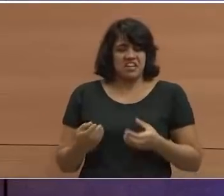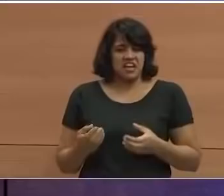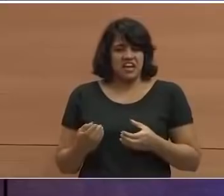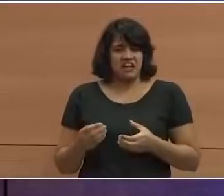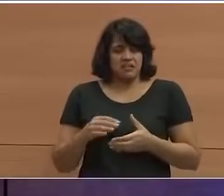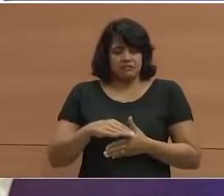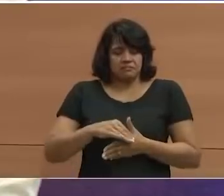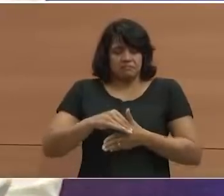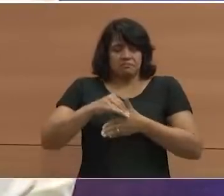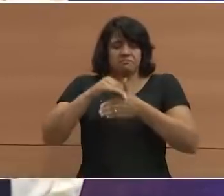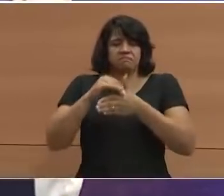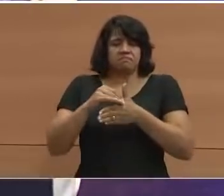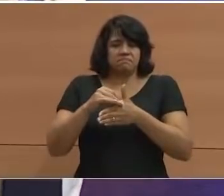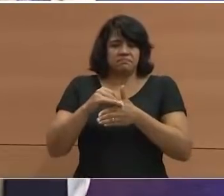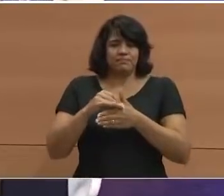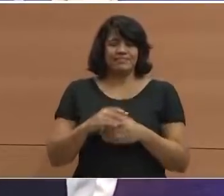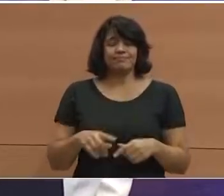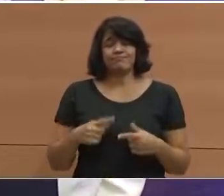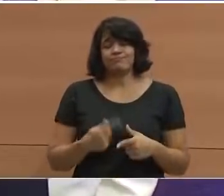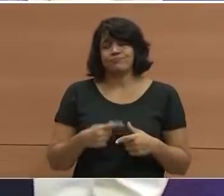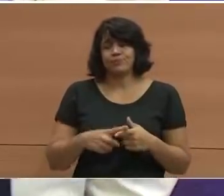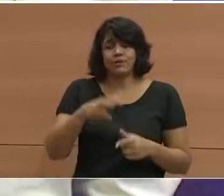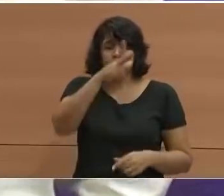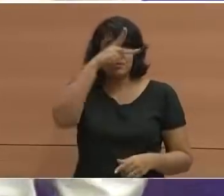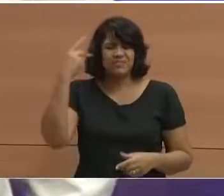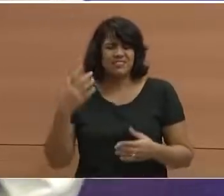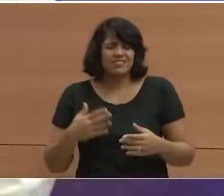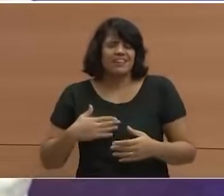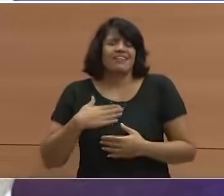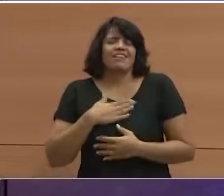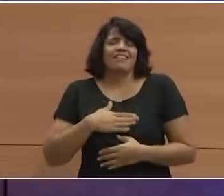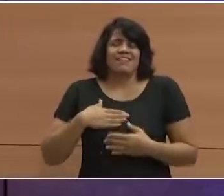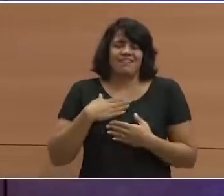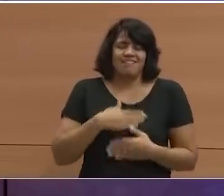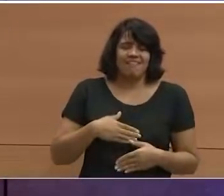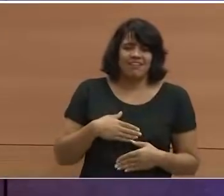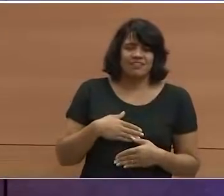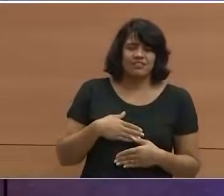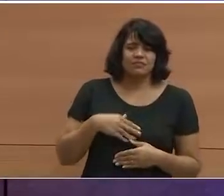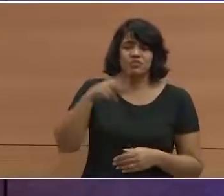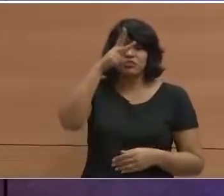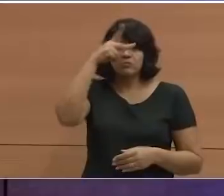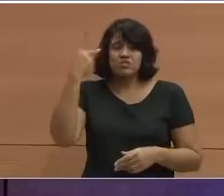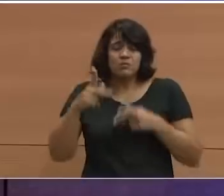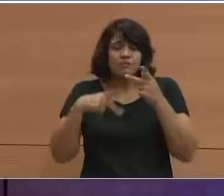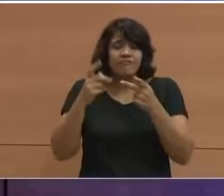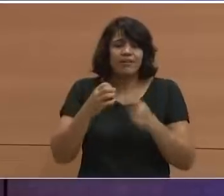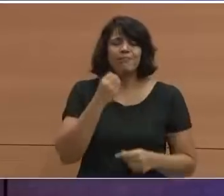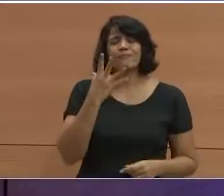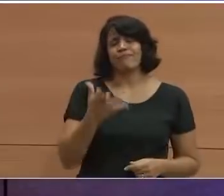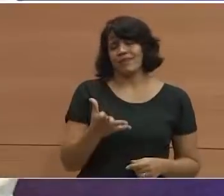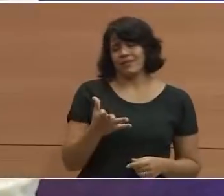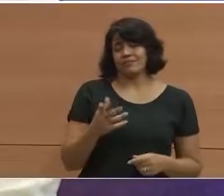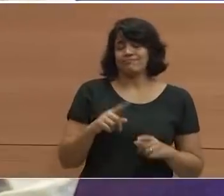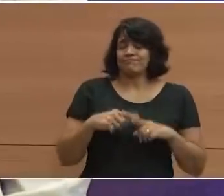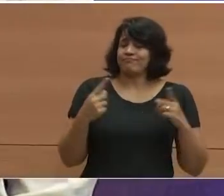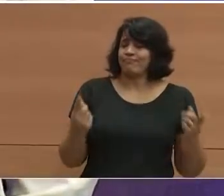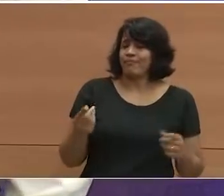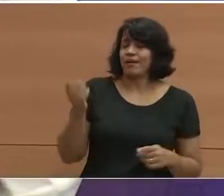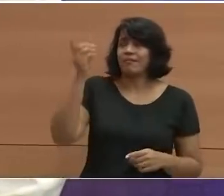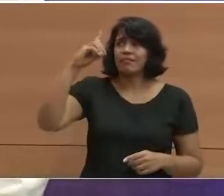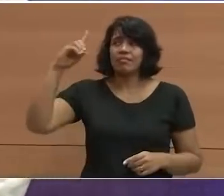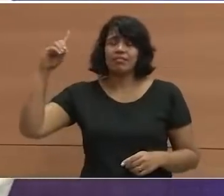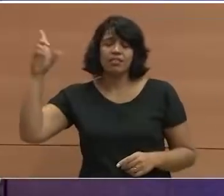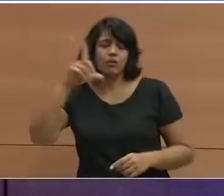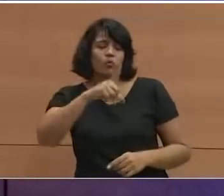vai muito pela uma boa oratória. Mas, irmãos, Deus não escolhe pela eloquência. Deus escolhe, irmãos,